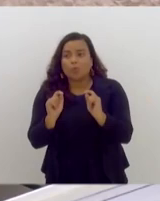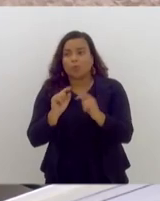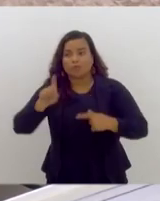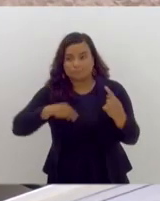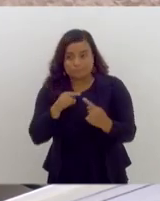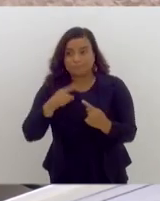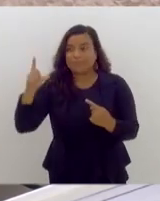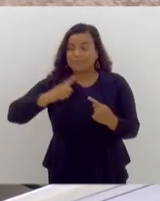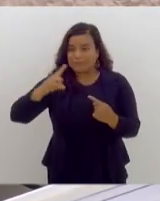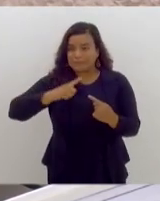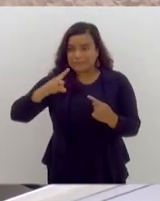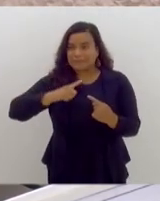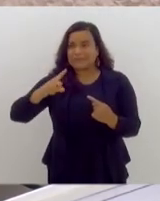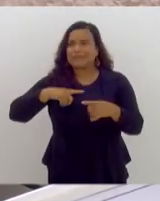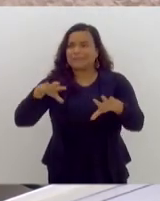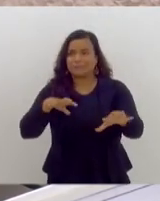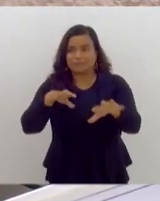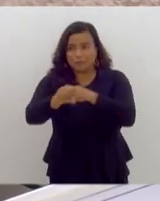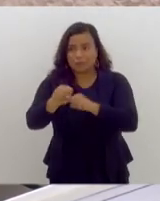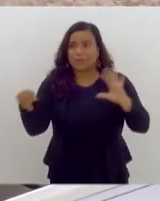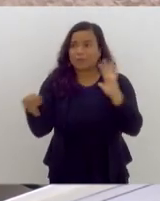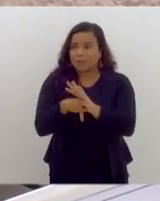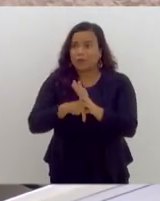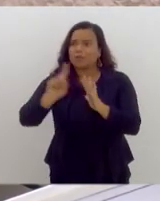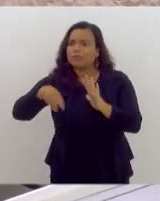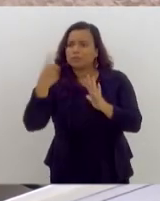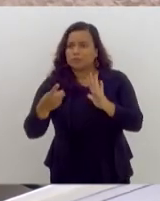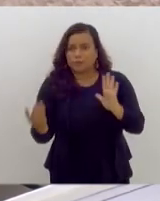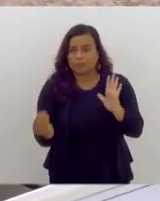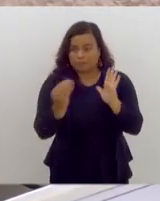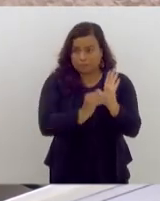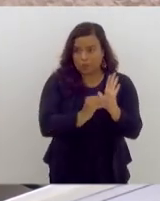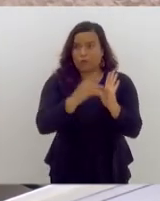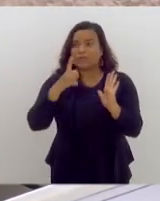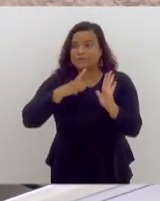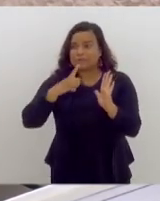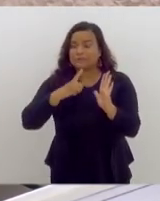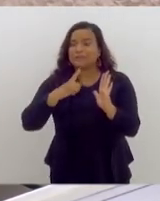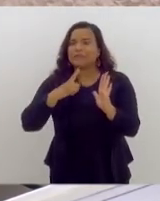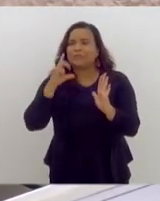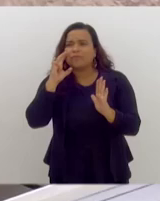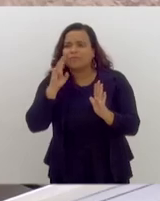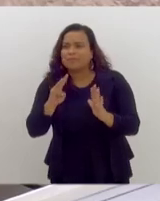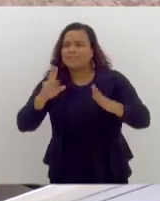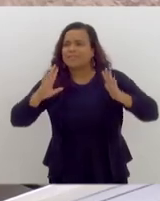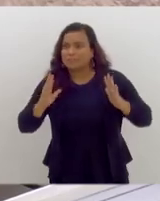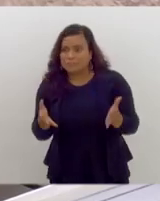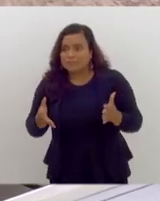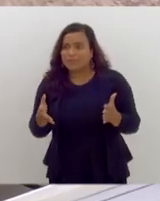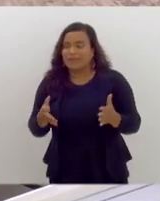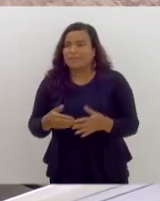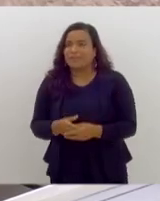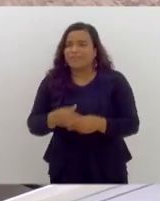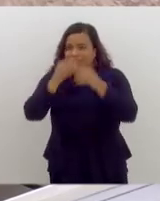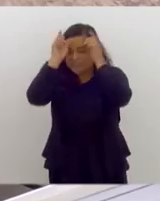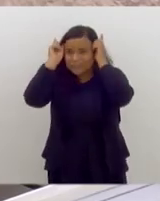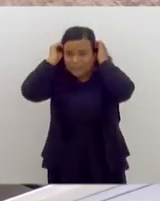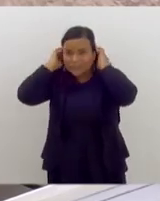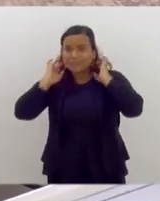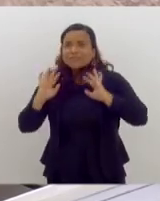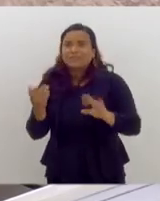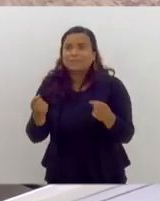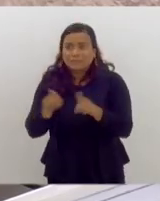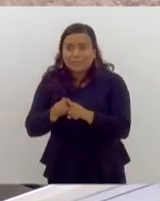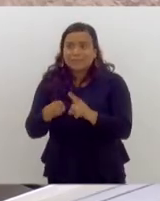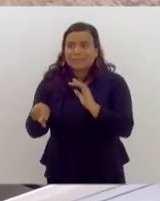também para a formação, a gente já colocou isso, né, já foi discutido aqui algumas vezes, de parceiros,